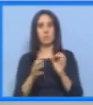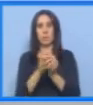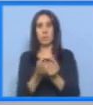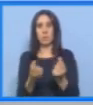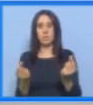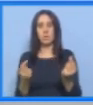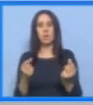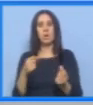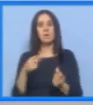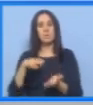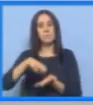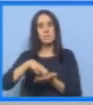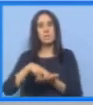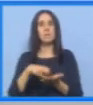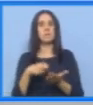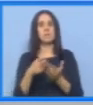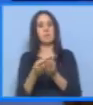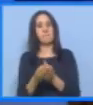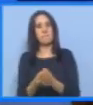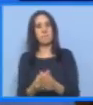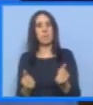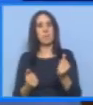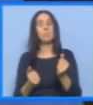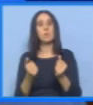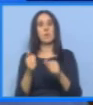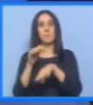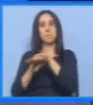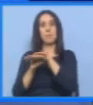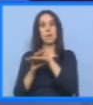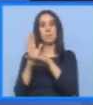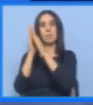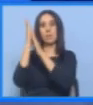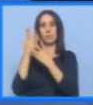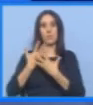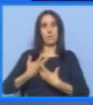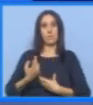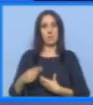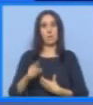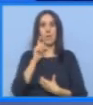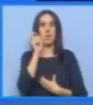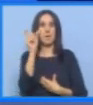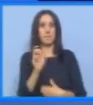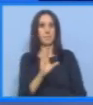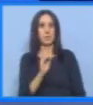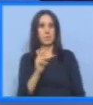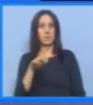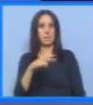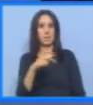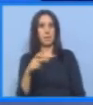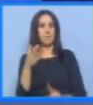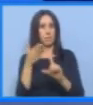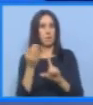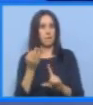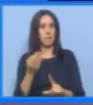de penitência, de reparação pelos pecados com que Deus é ofendido. Era assim que a Jacinta o focava. E